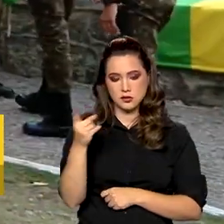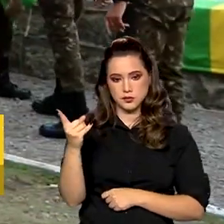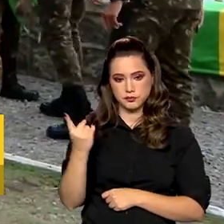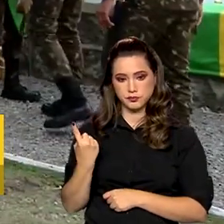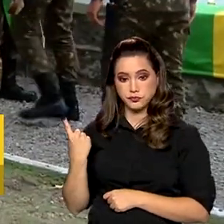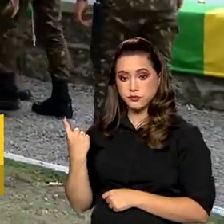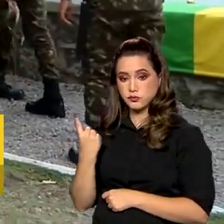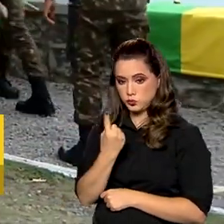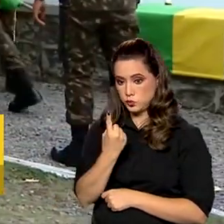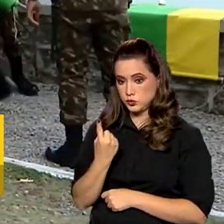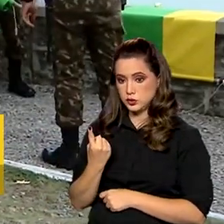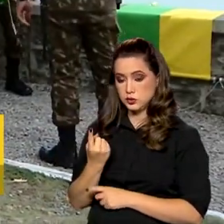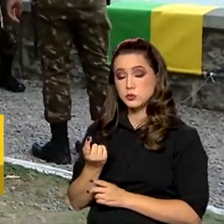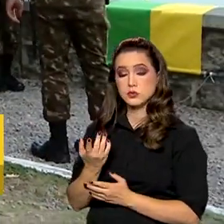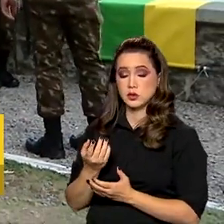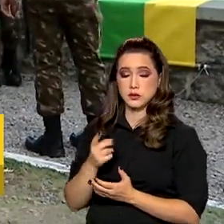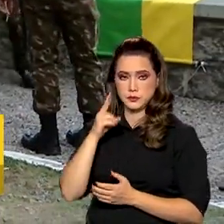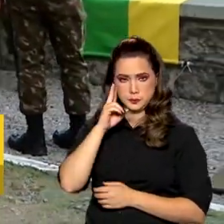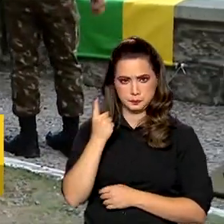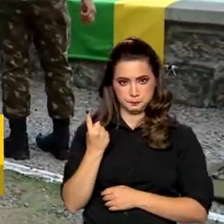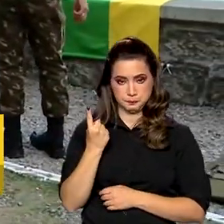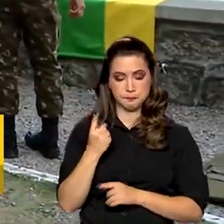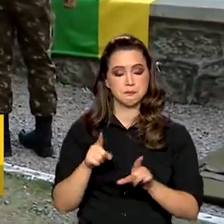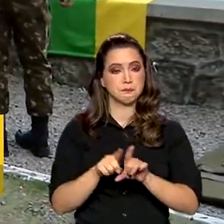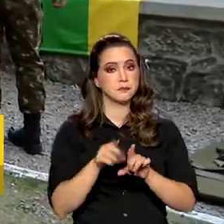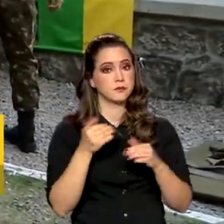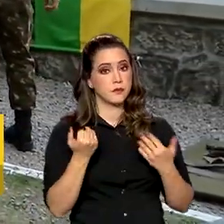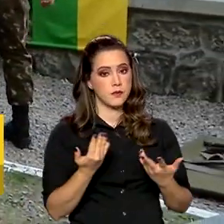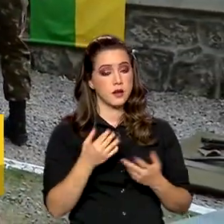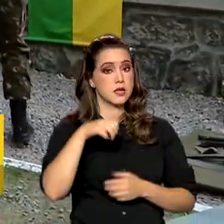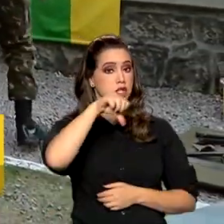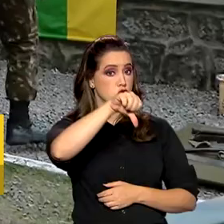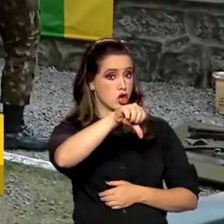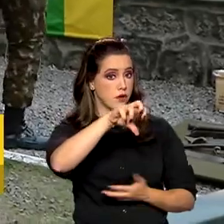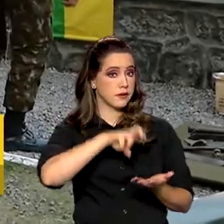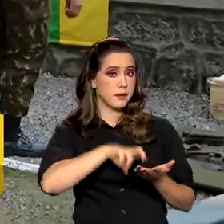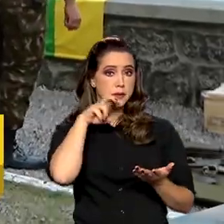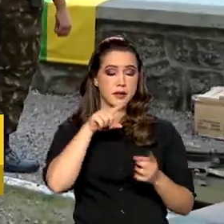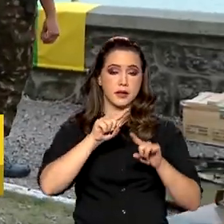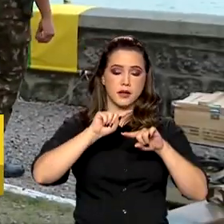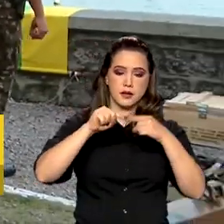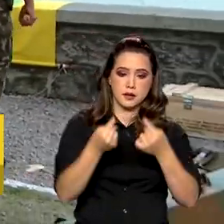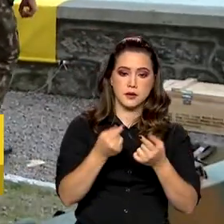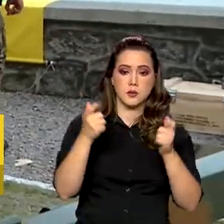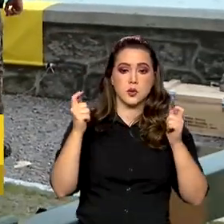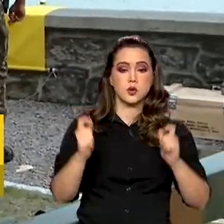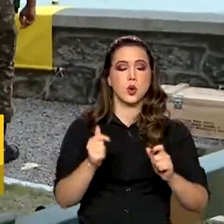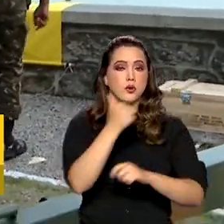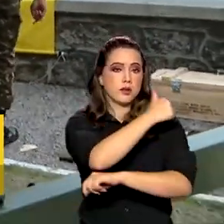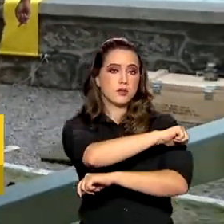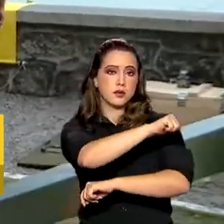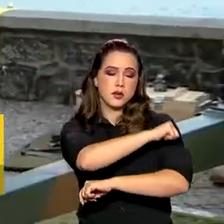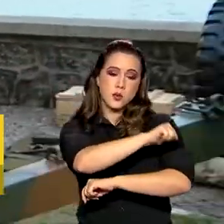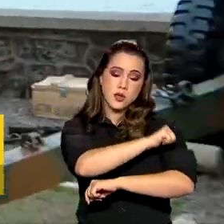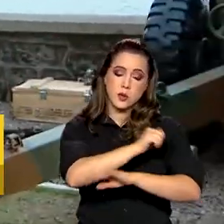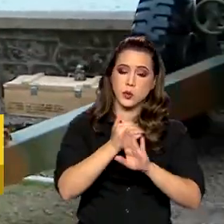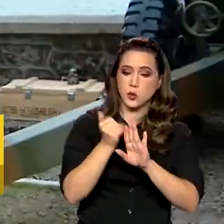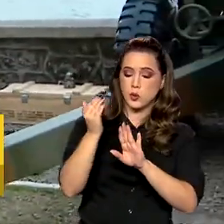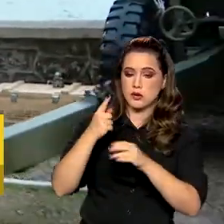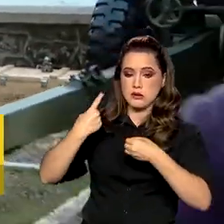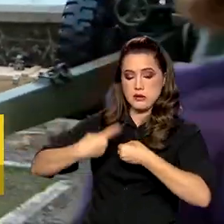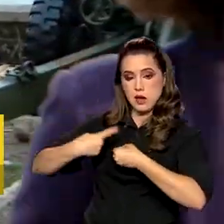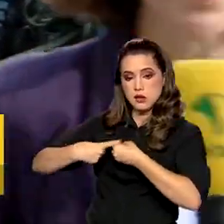repórter cinematográfico está mostrando. Às 9 horas da manhã, partindo do Recreio dos Bandeirantes, na zona oeste da